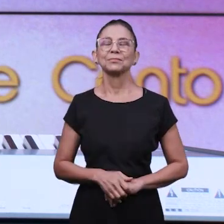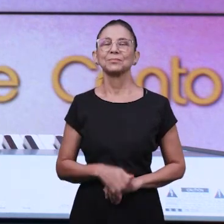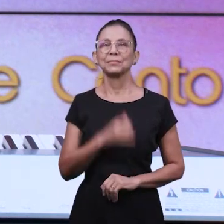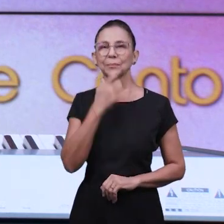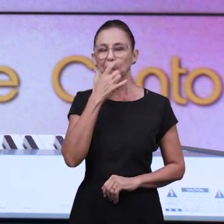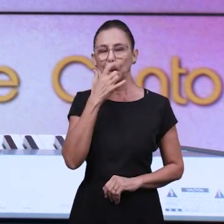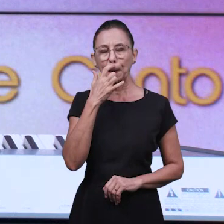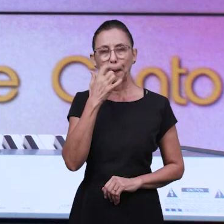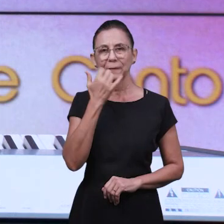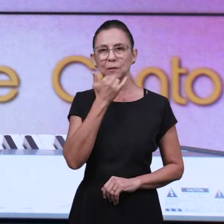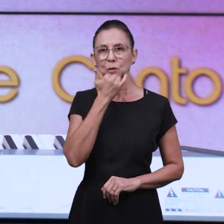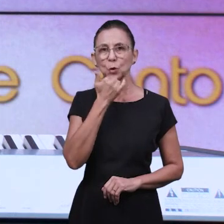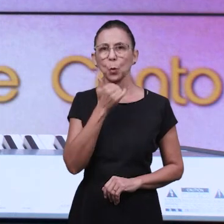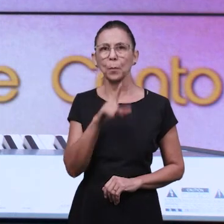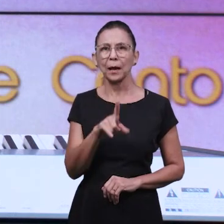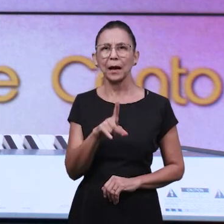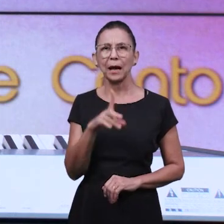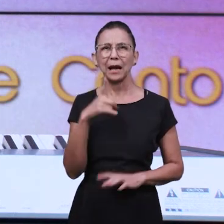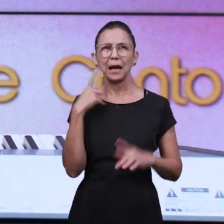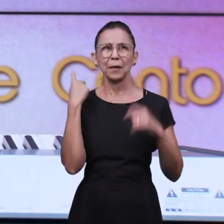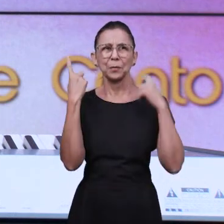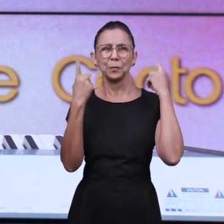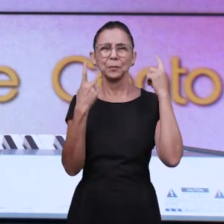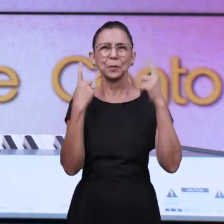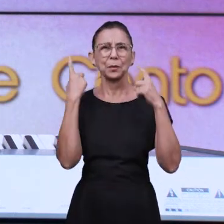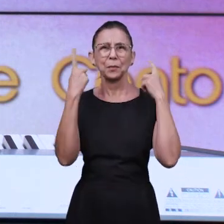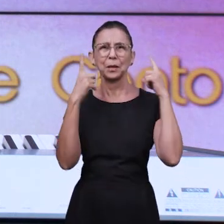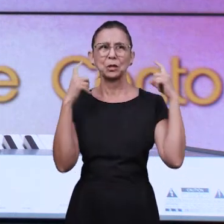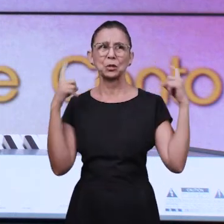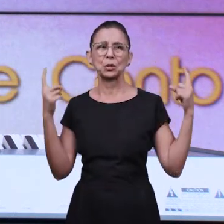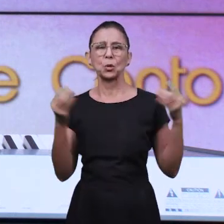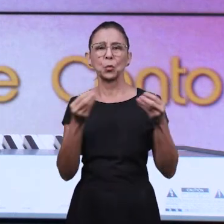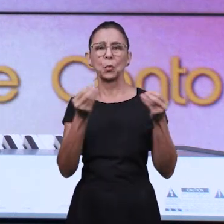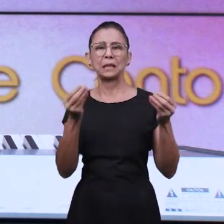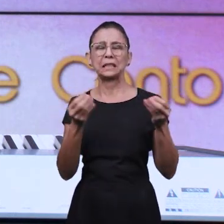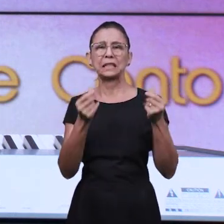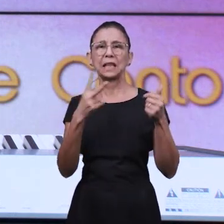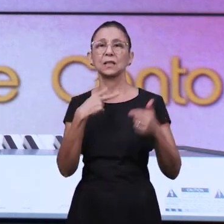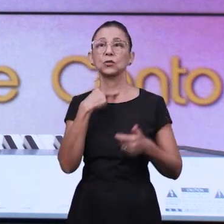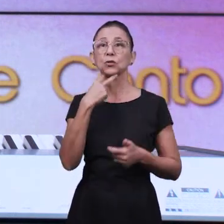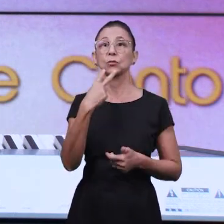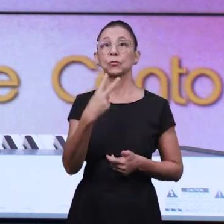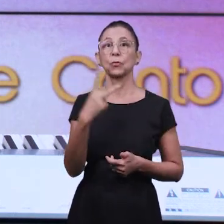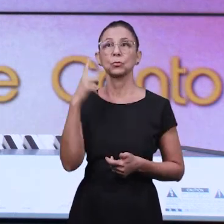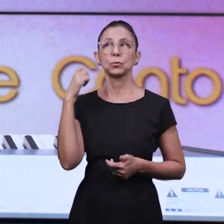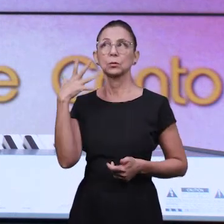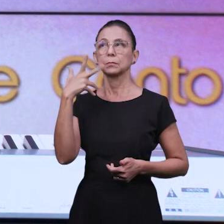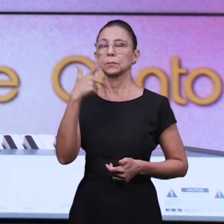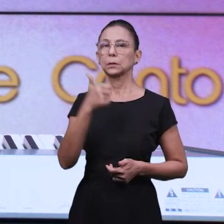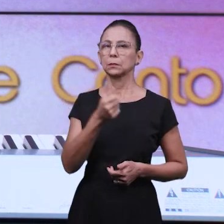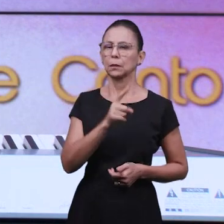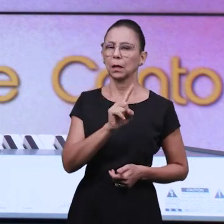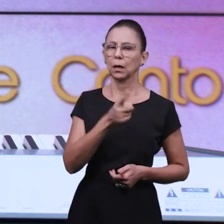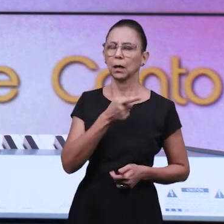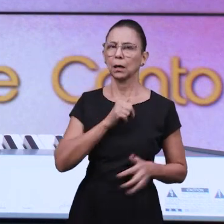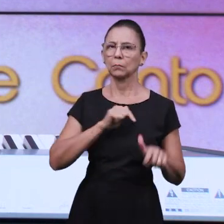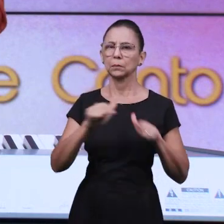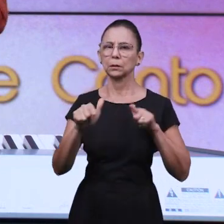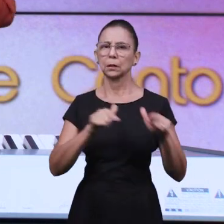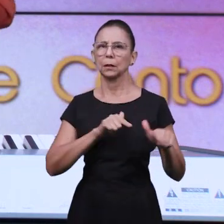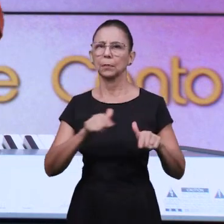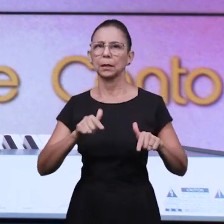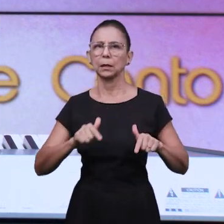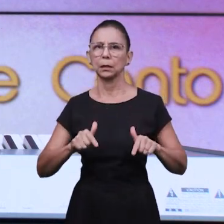E aqui ainda não estamos preocupados com sonoridade de voz, com qualidade de um som bonito. Estamos